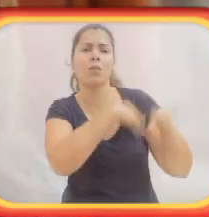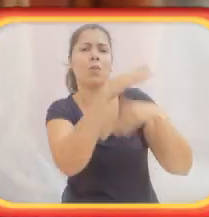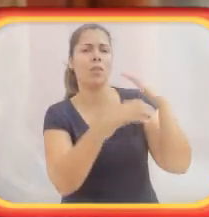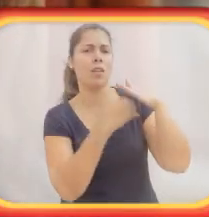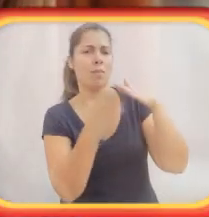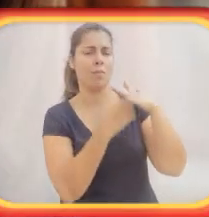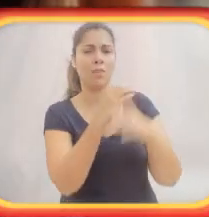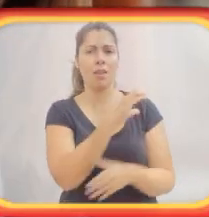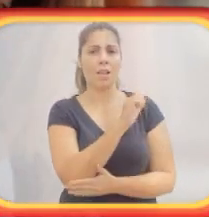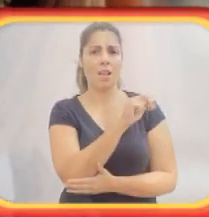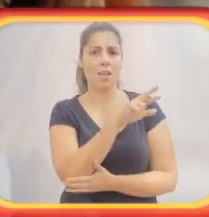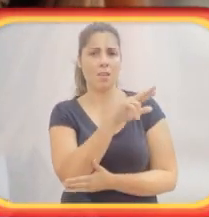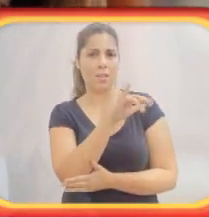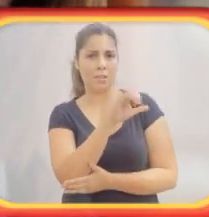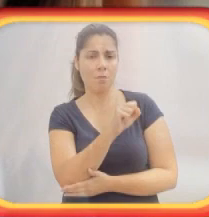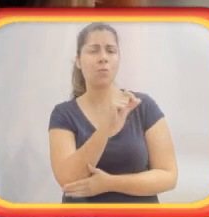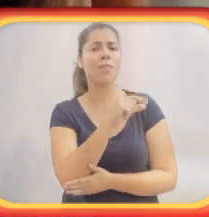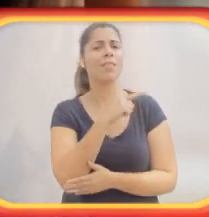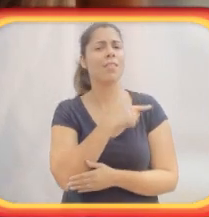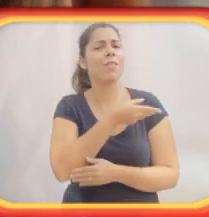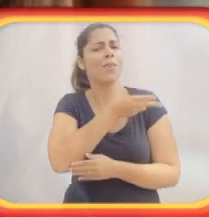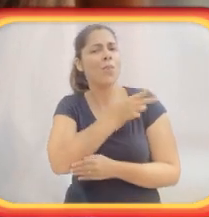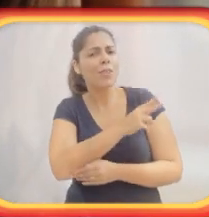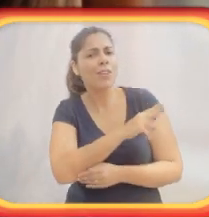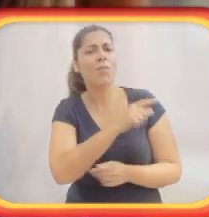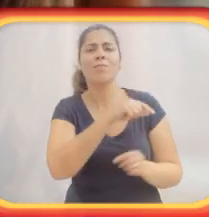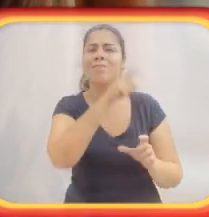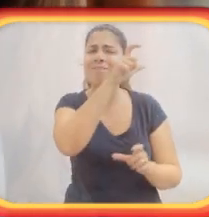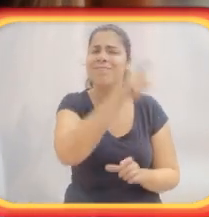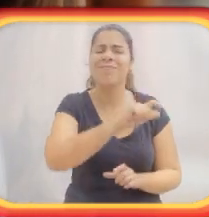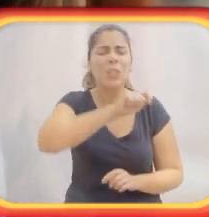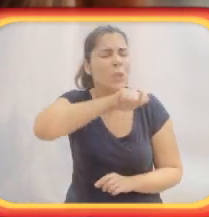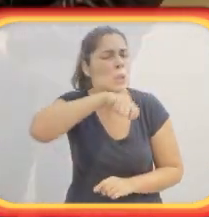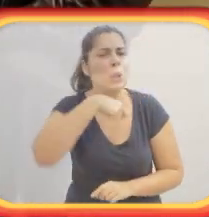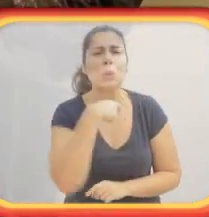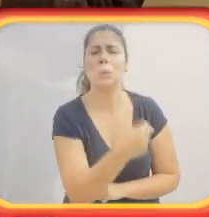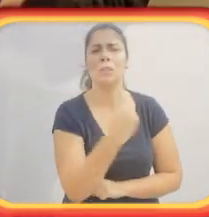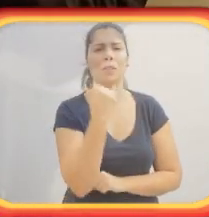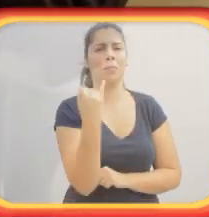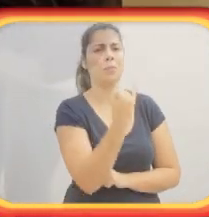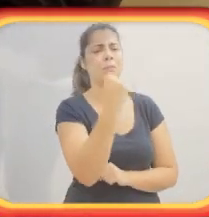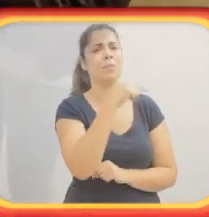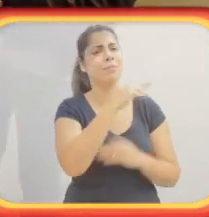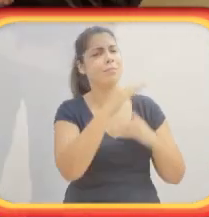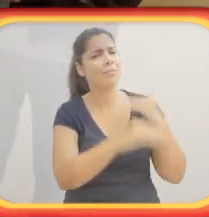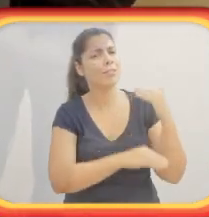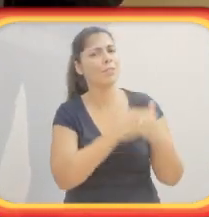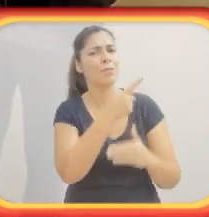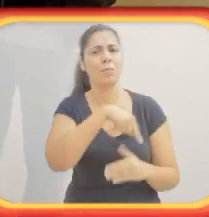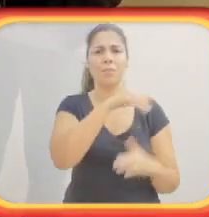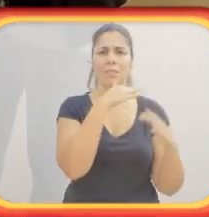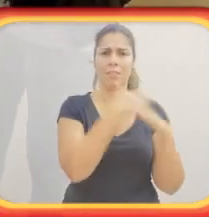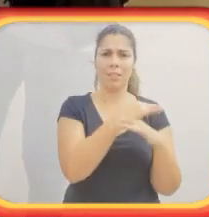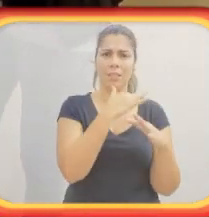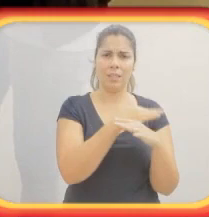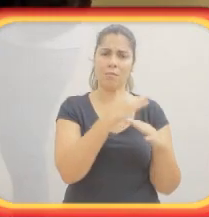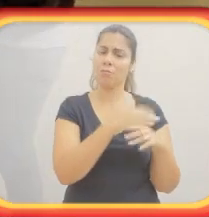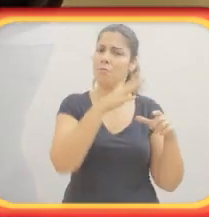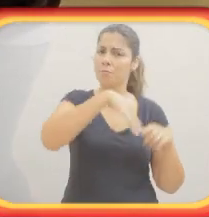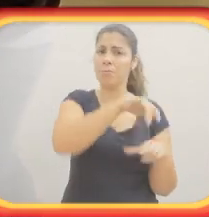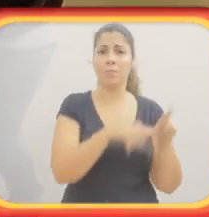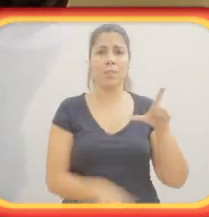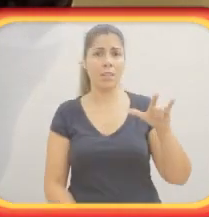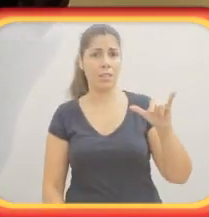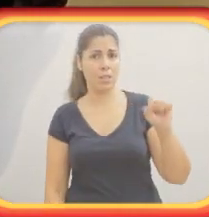naves, onde temos então os elétricos antigos e os autocarros antigos. Estamos então no primeiro núcleo do museu, que